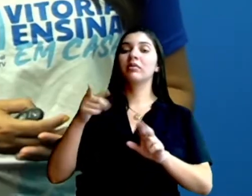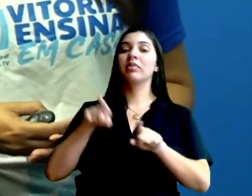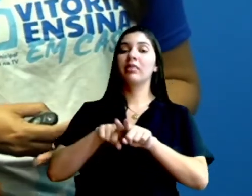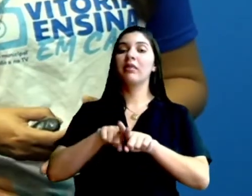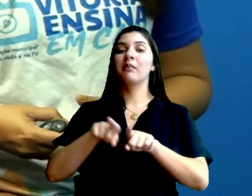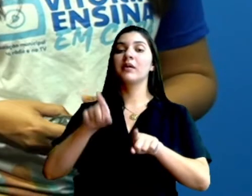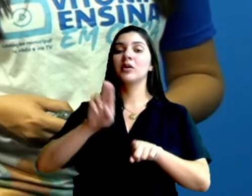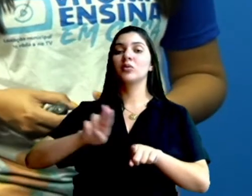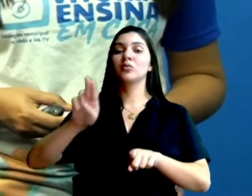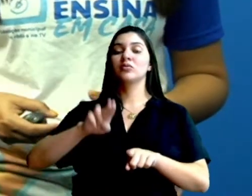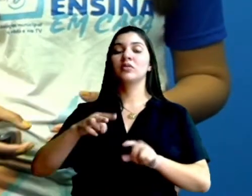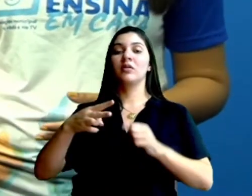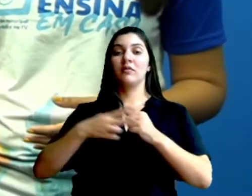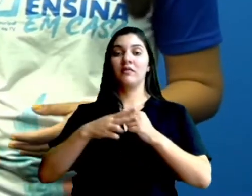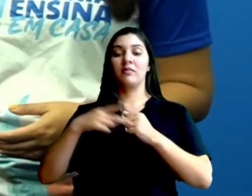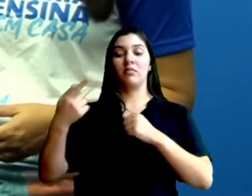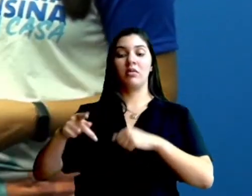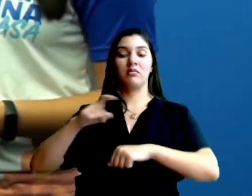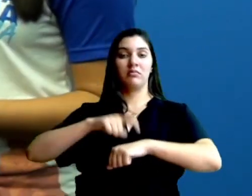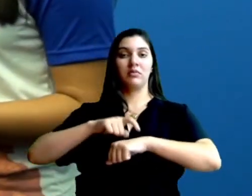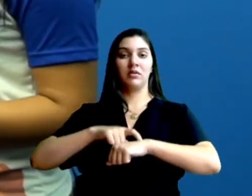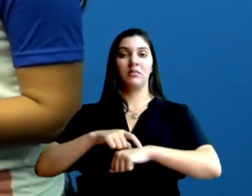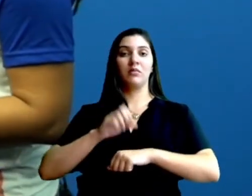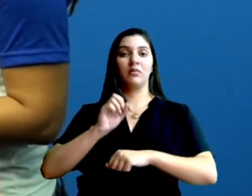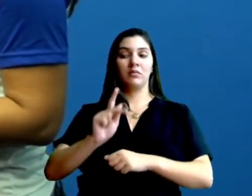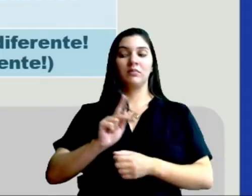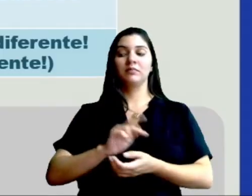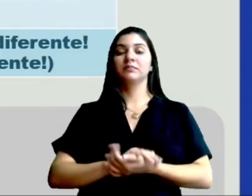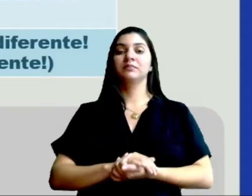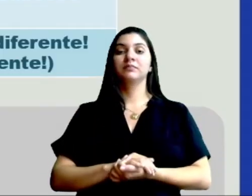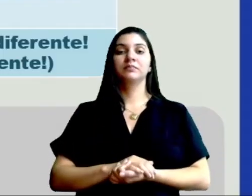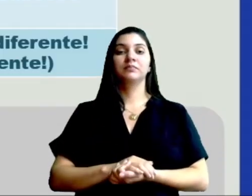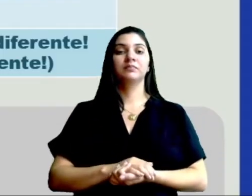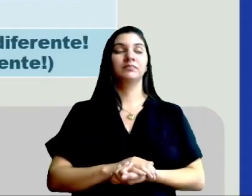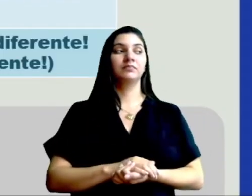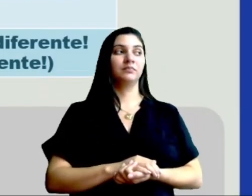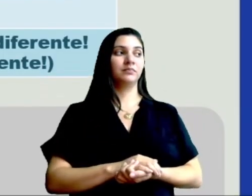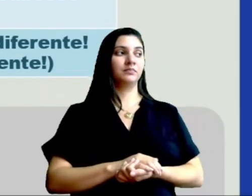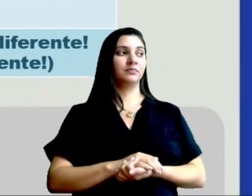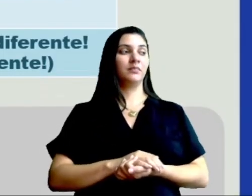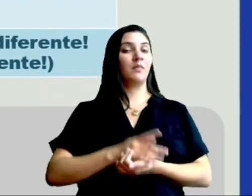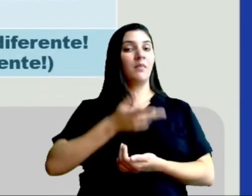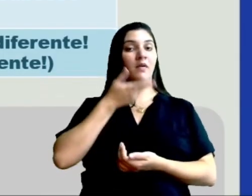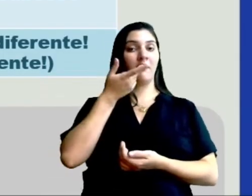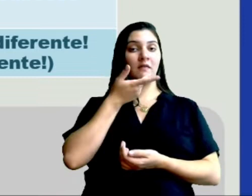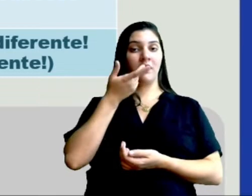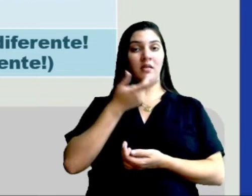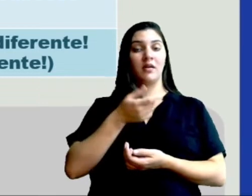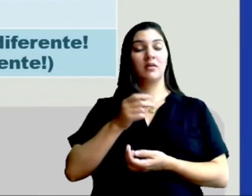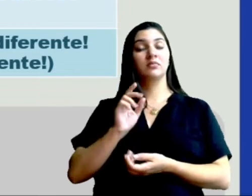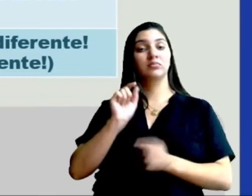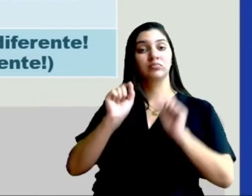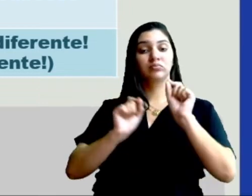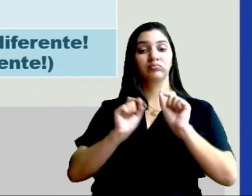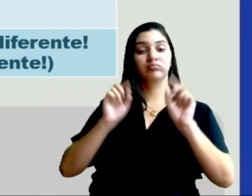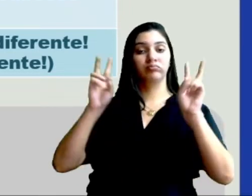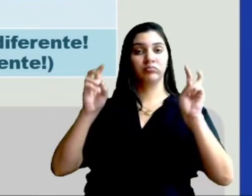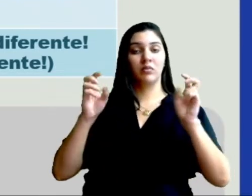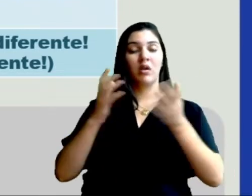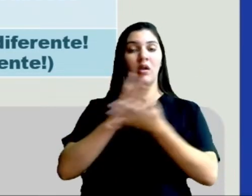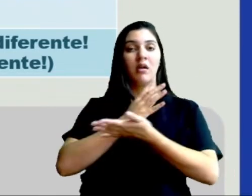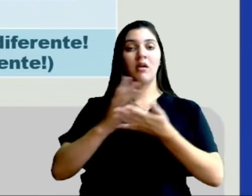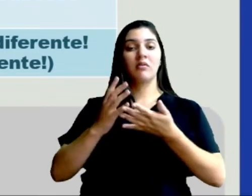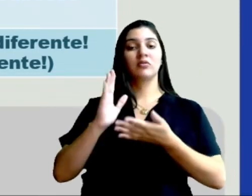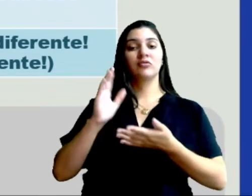também usa o verbo nesse tempo, tá bom? Para falar sobre algo